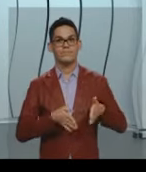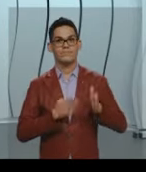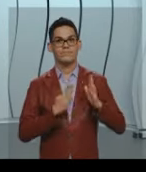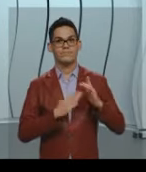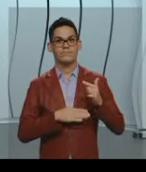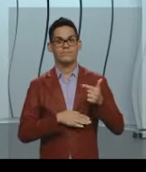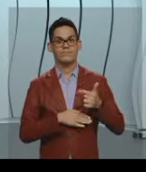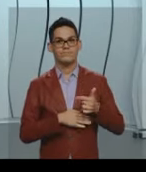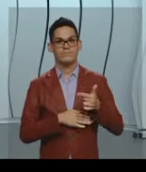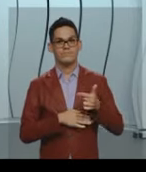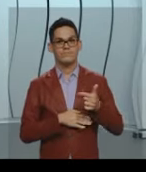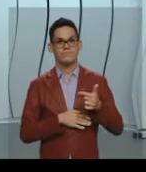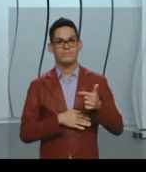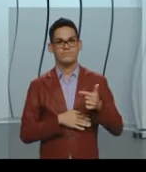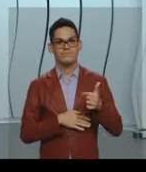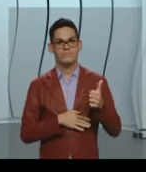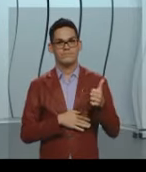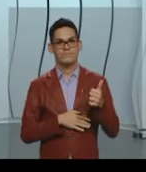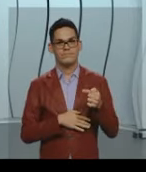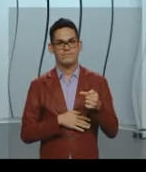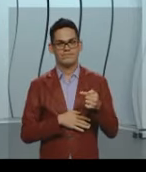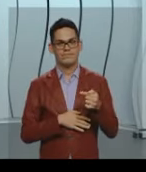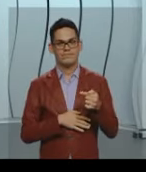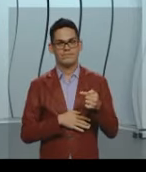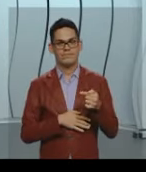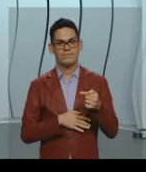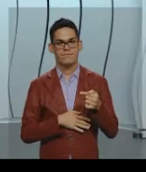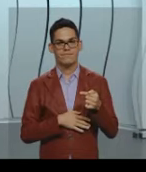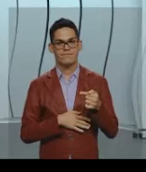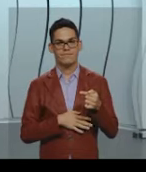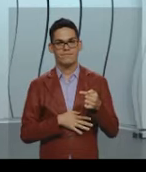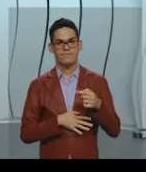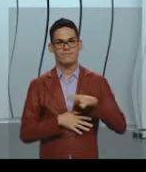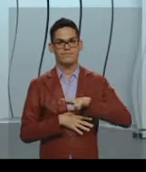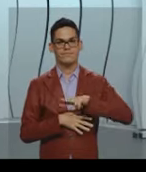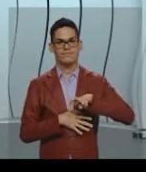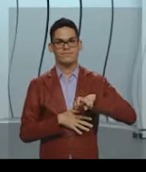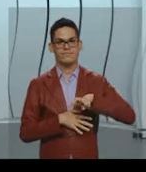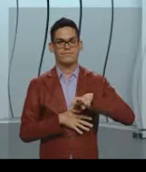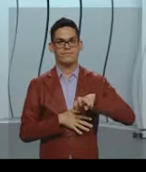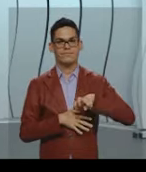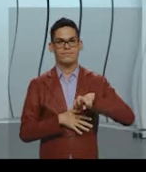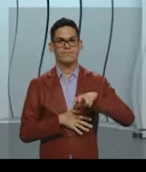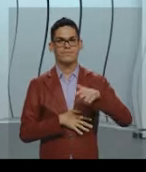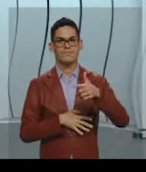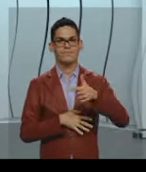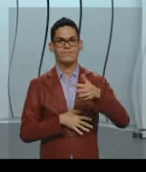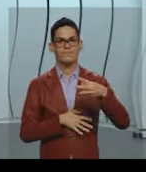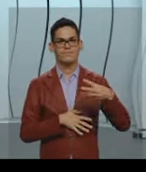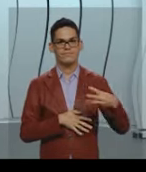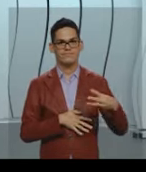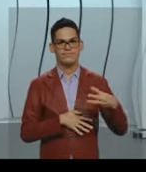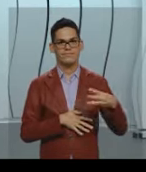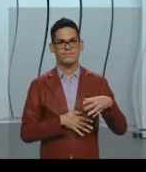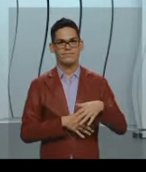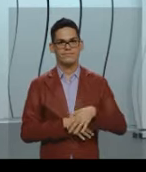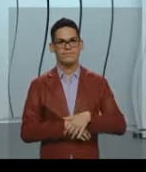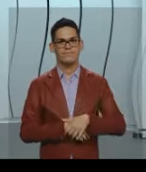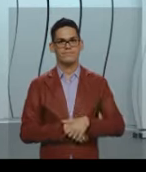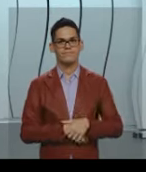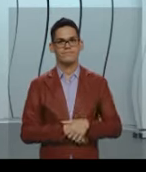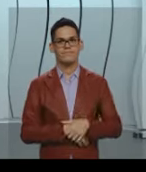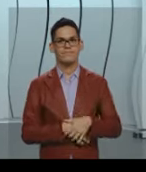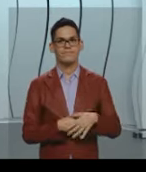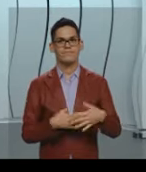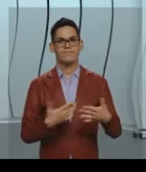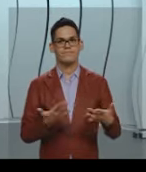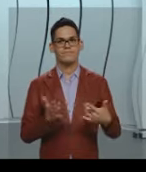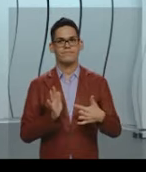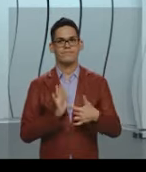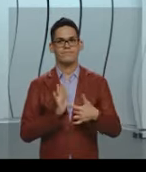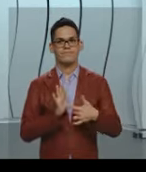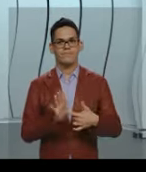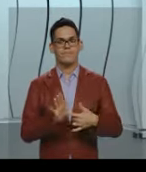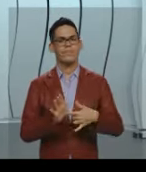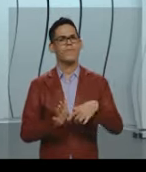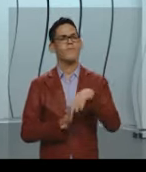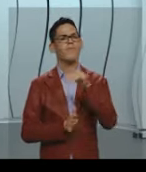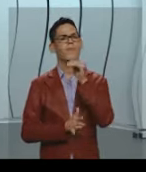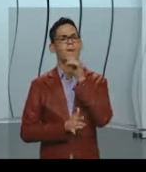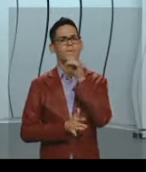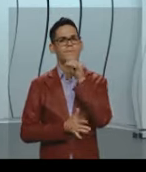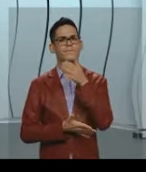a idade de 17 anos. Total de alunos 23, já está indicado aqui, mas só uma